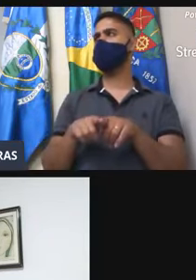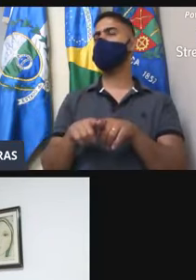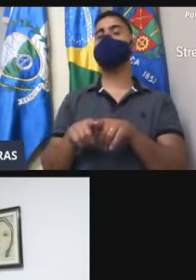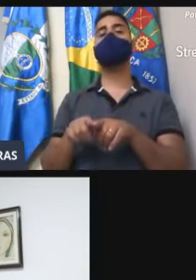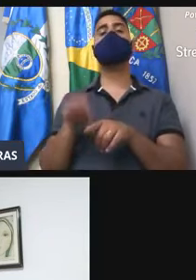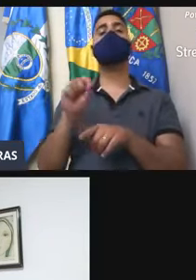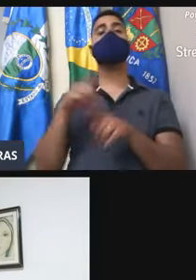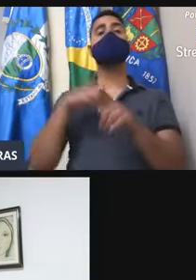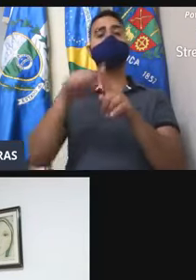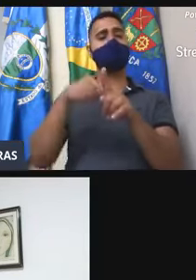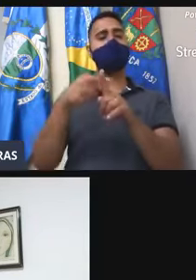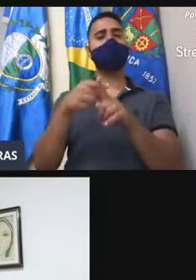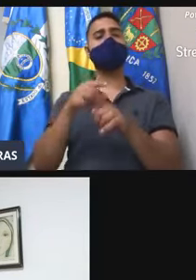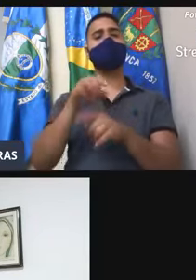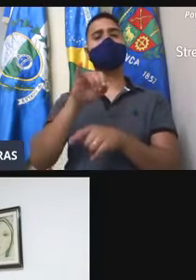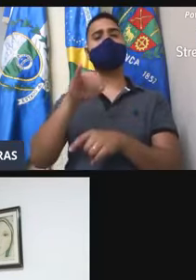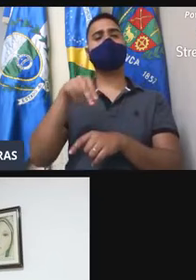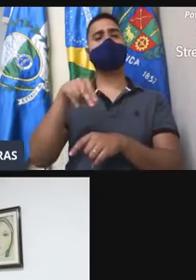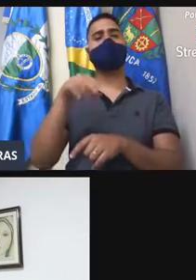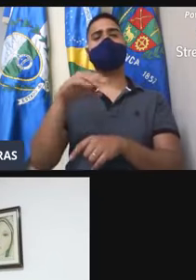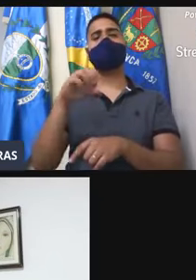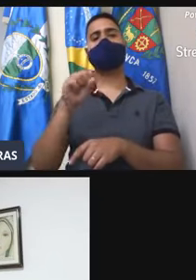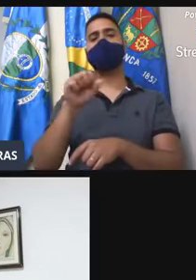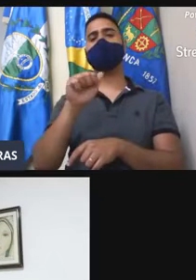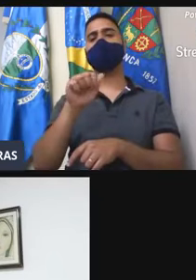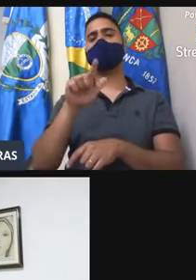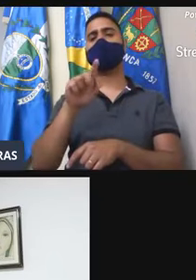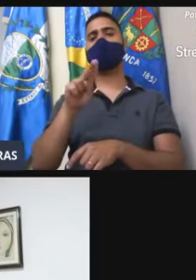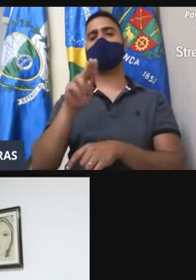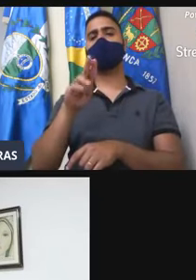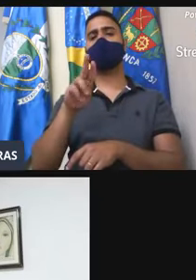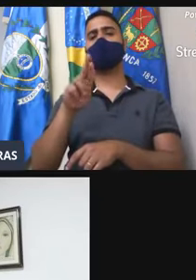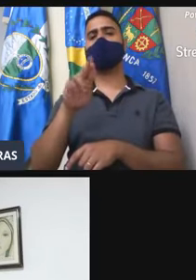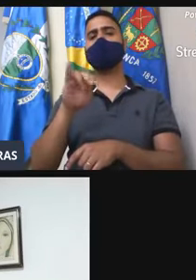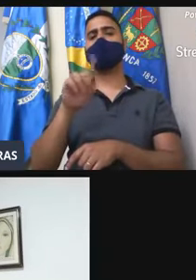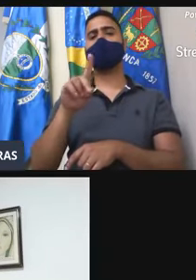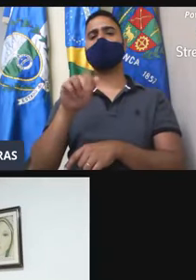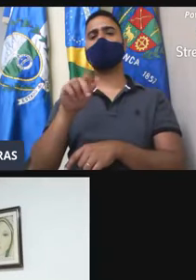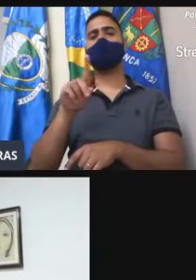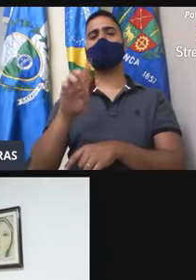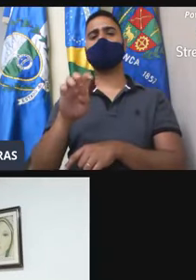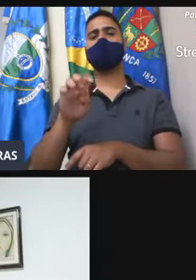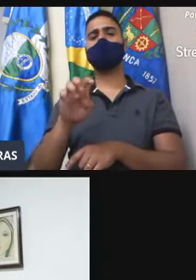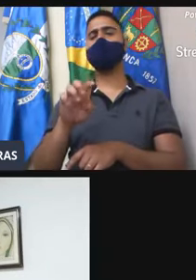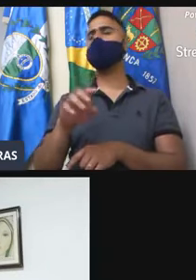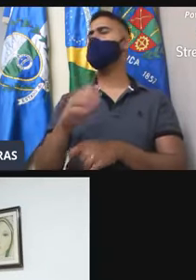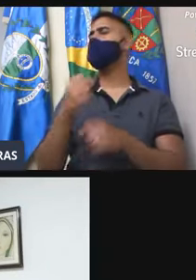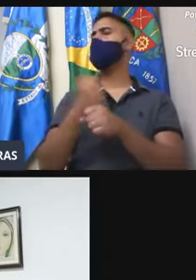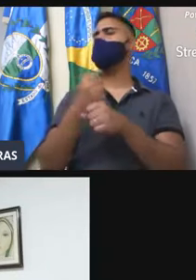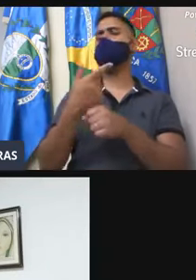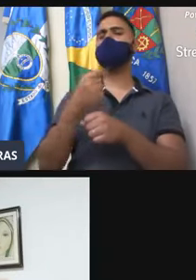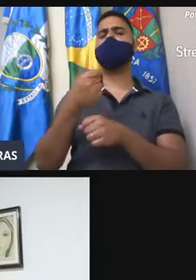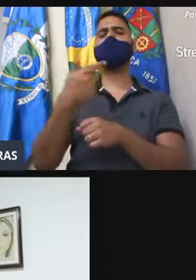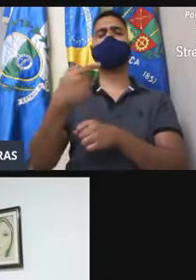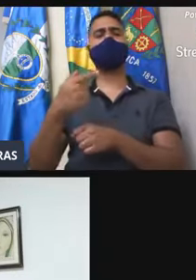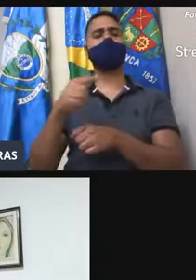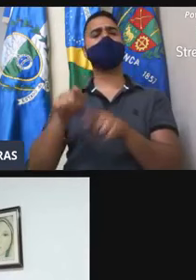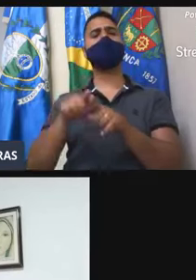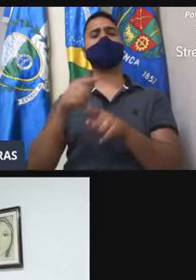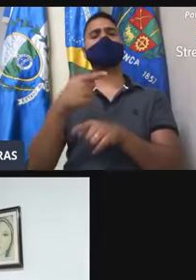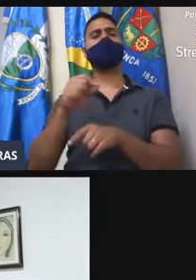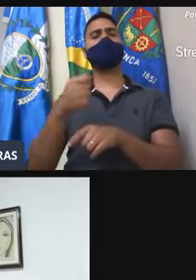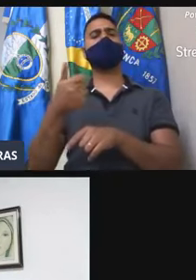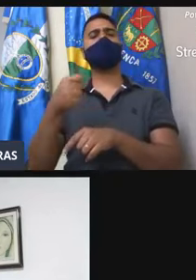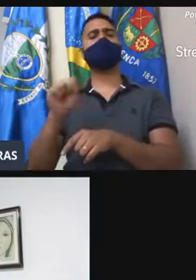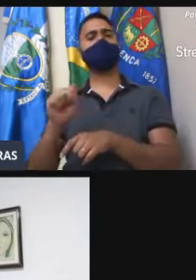salubridade, que facilitou tanto quanto isso. Eu me lembro que em 2017 eu fiz um documento, em 2018 o vereador Marquinho e o vereador David também